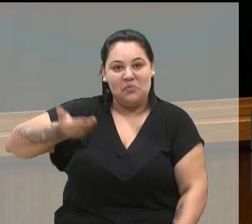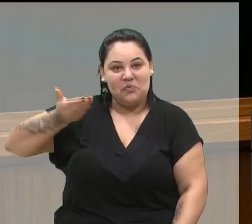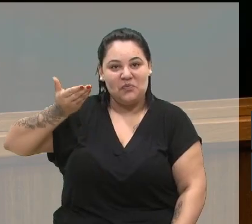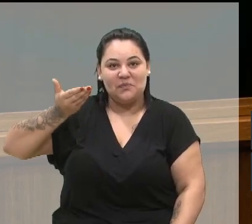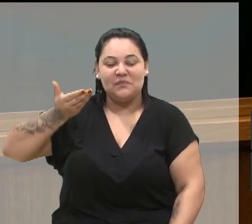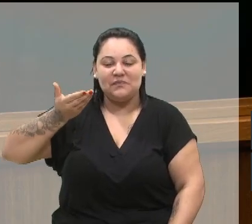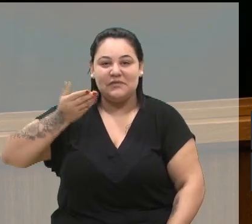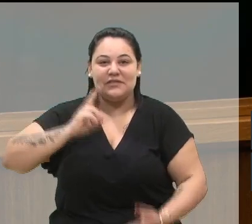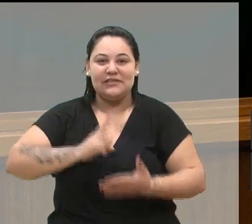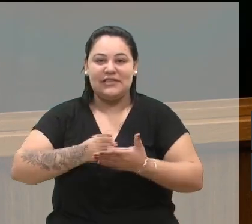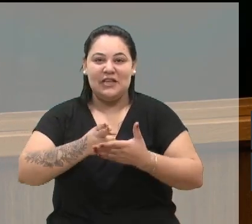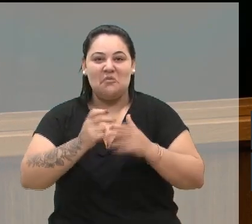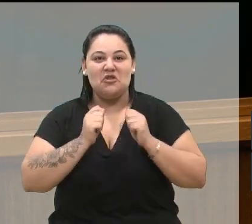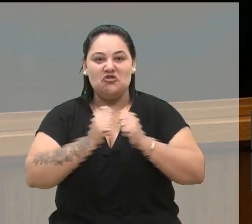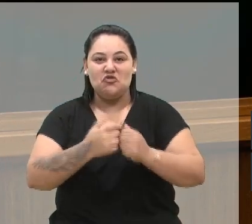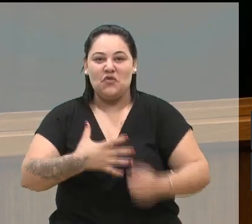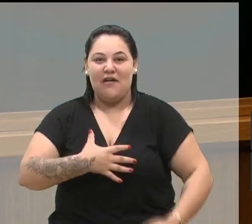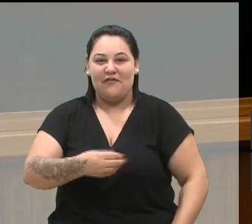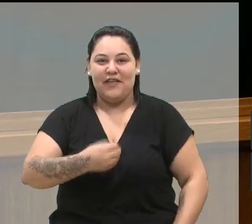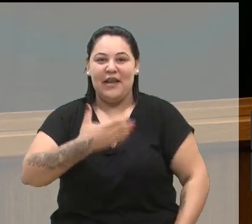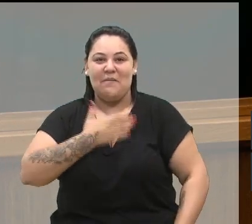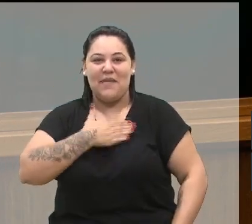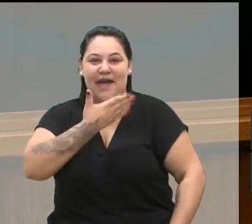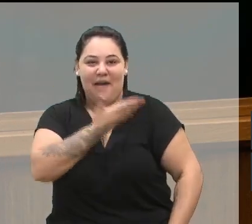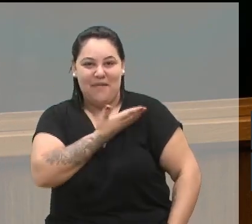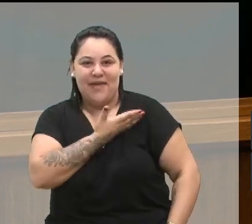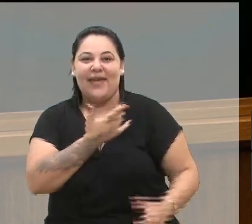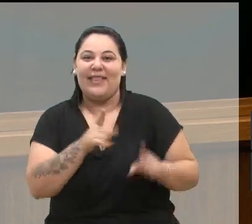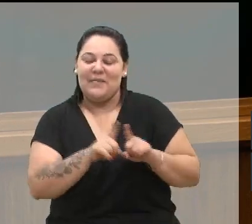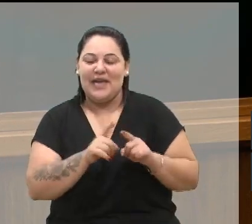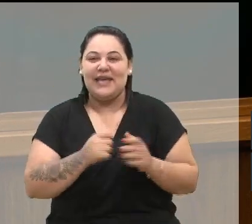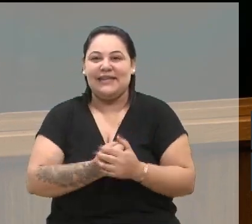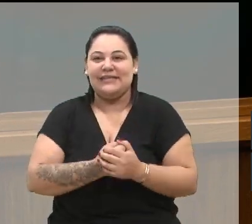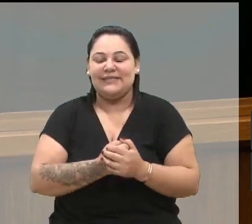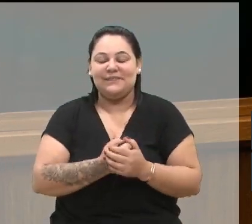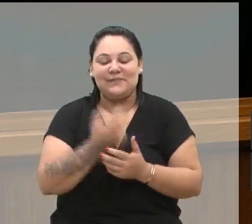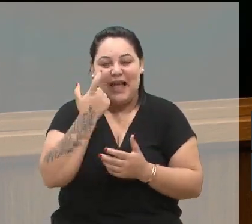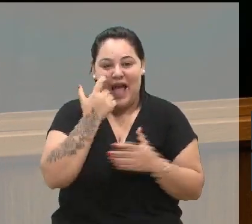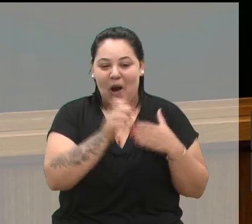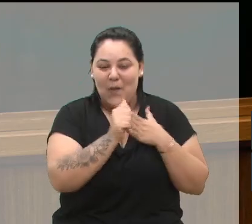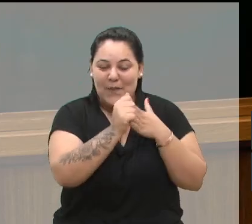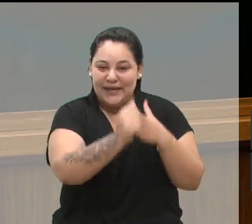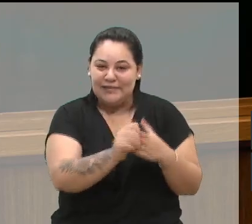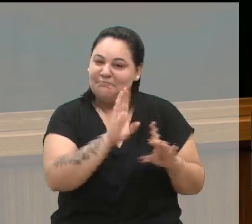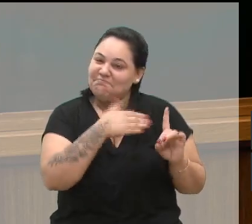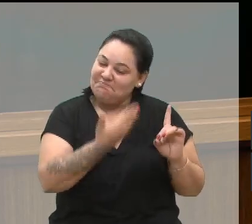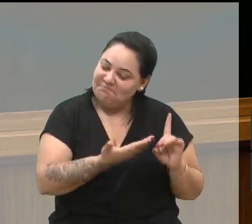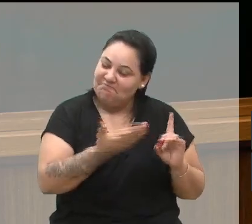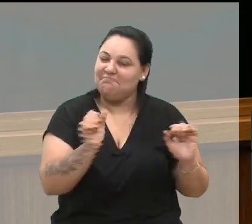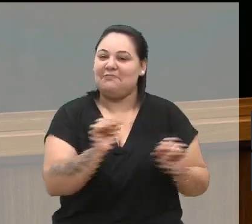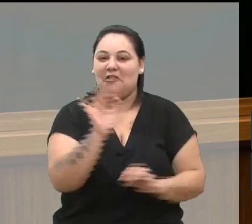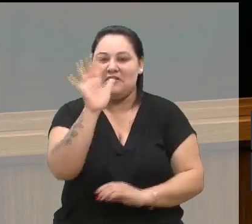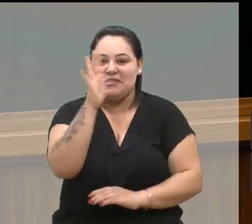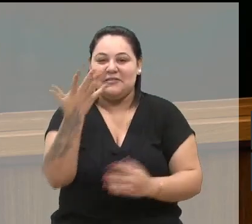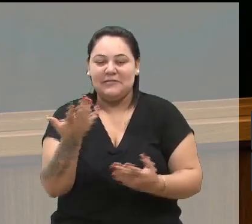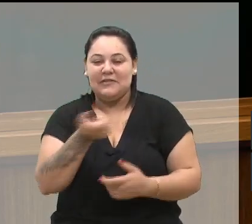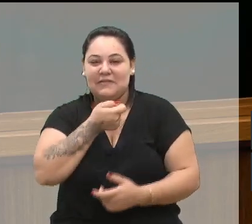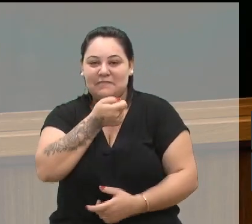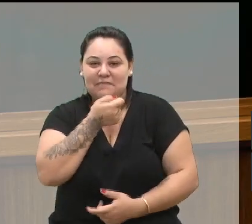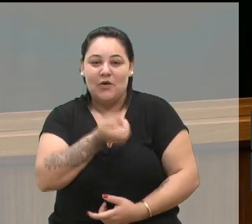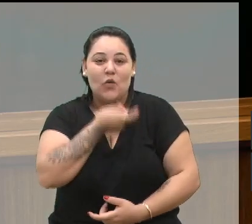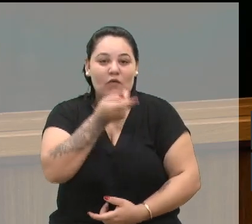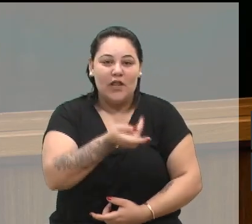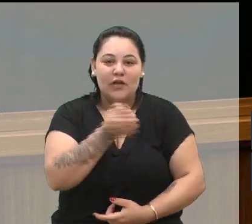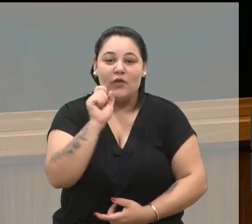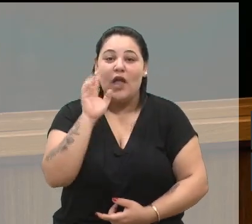sempre estava com as filhas, minhas amigas também, prestigiando, valorizando, dando depoimento a respeito da